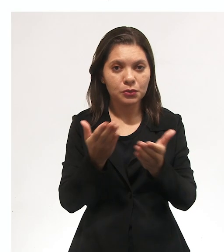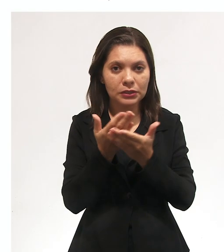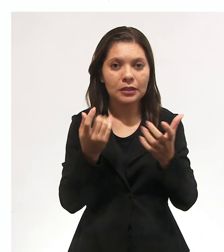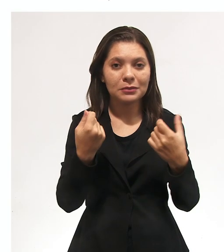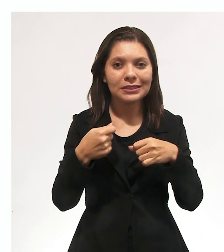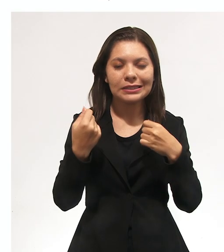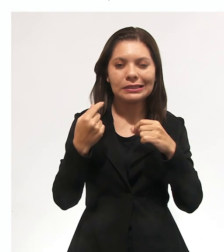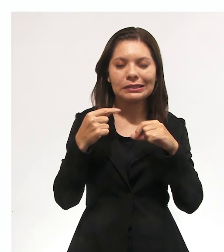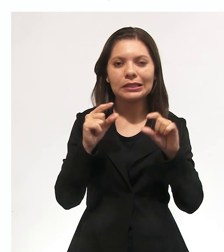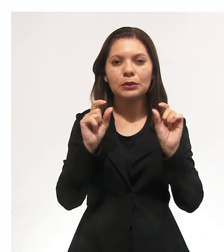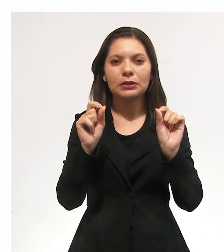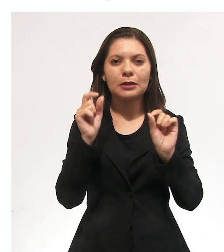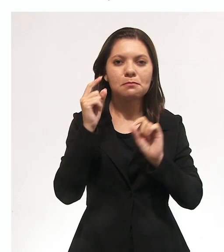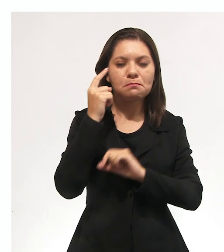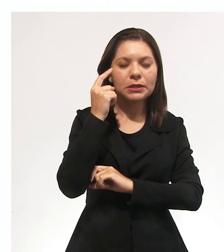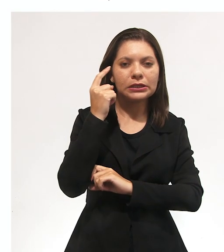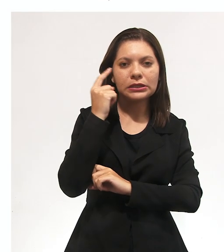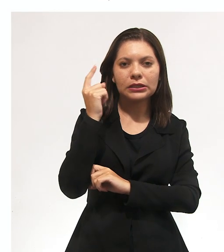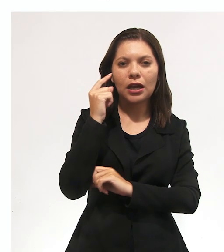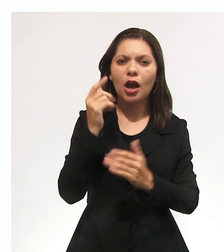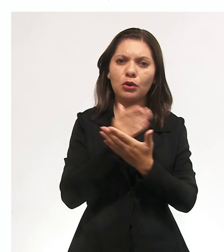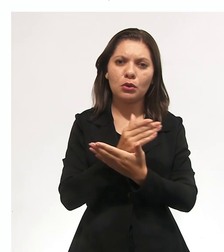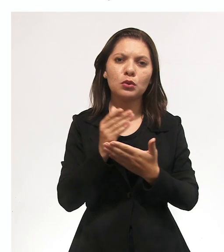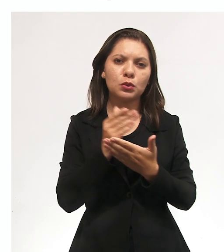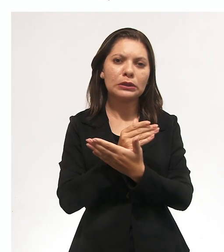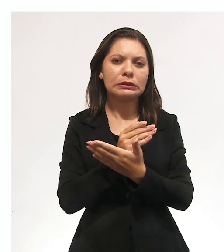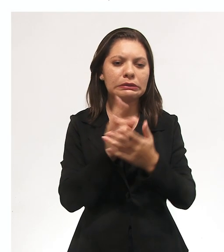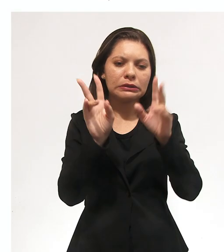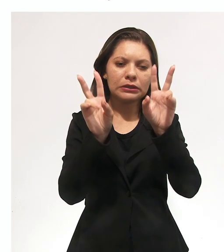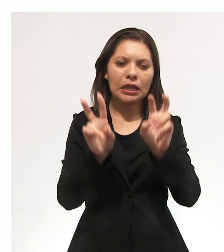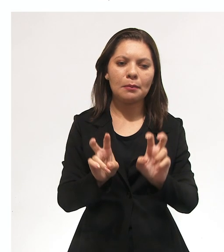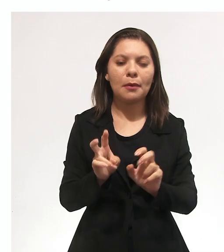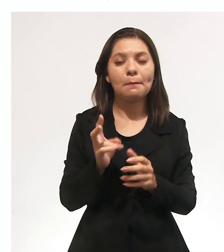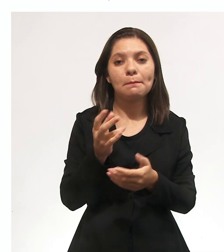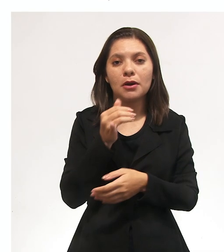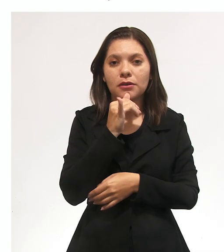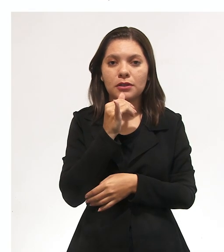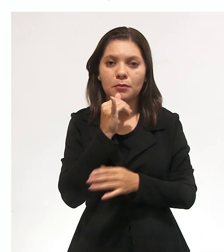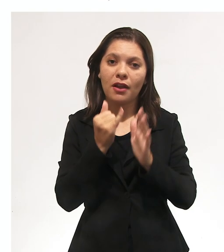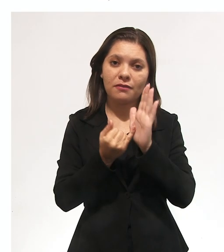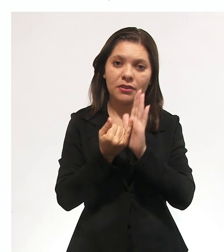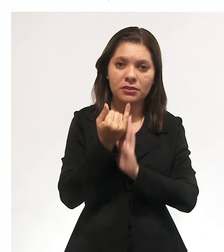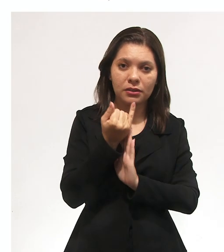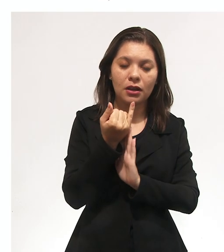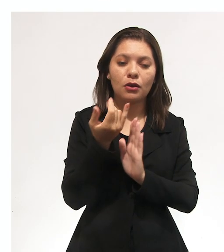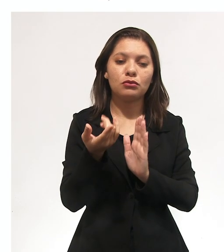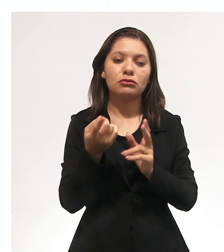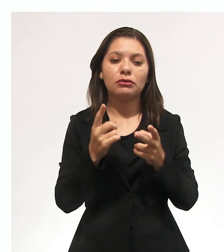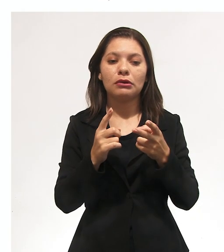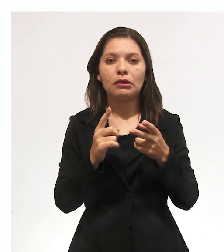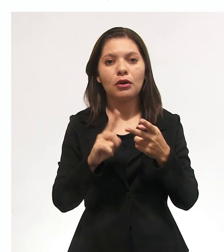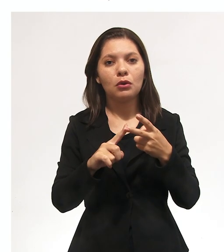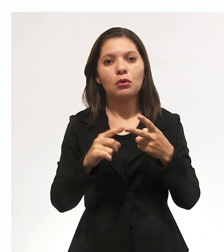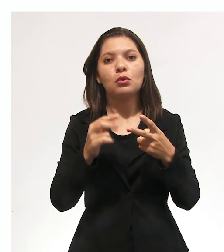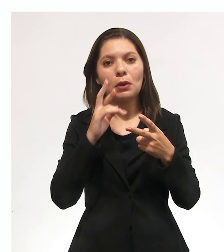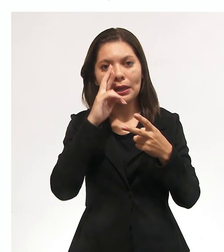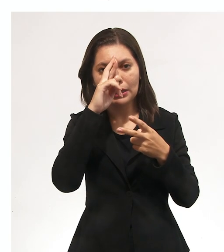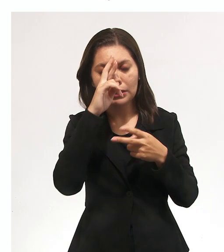estudante, alguns fatores como a inflação, o risco,